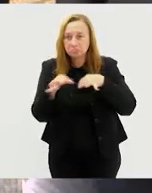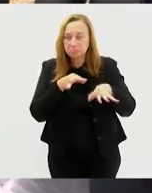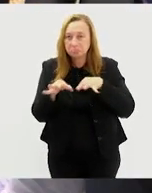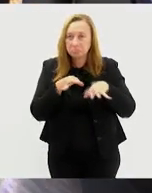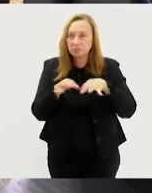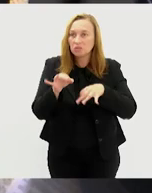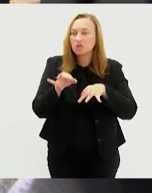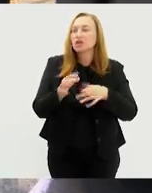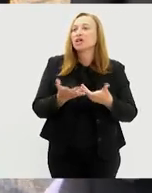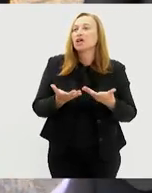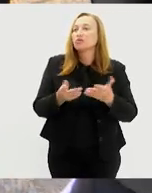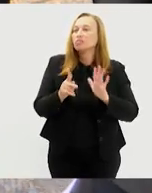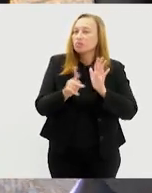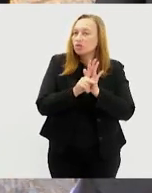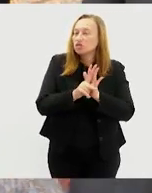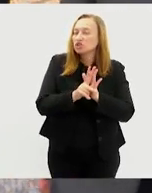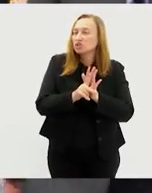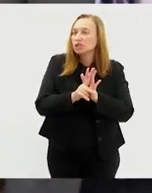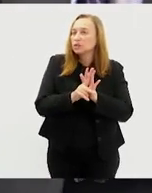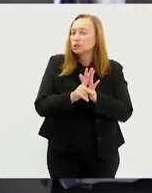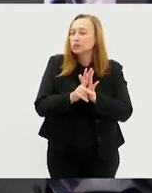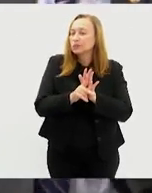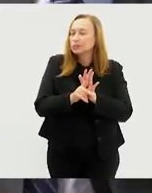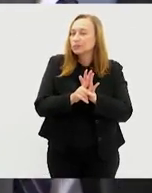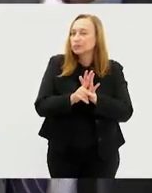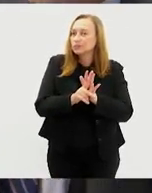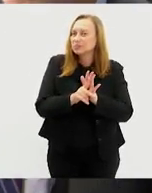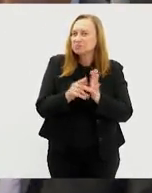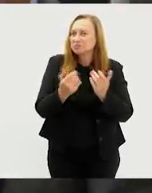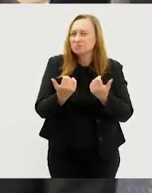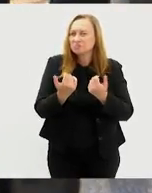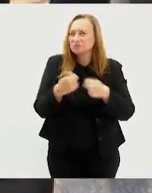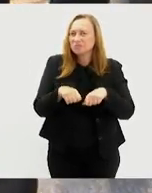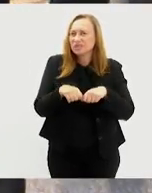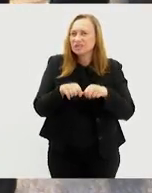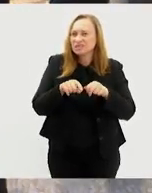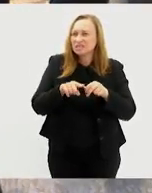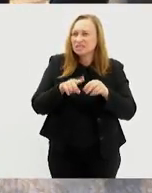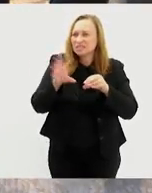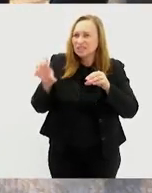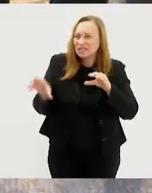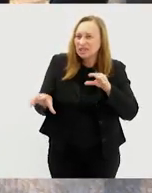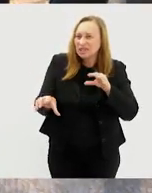um projeto que eu acho que não precisa ninguém colocar nenhum